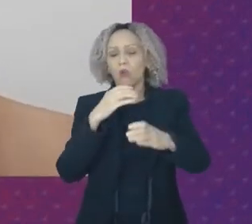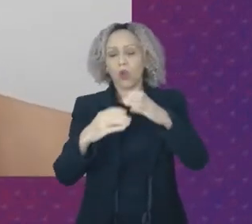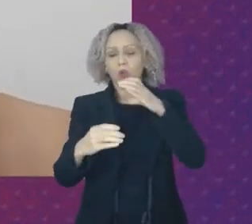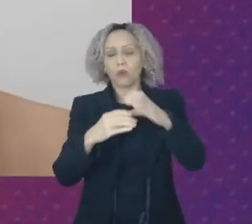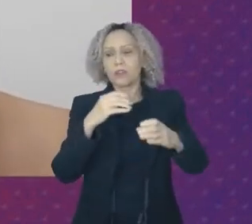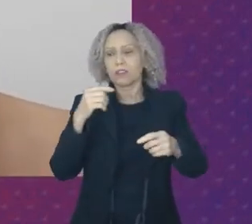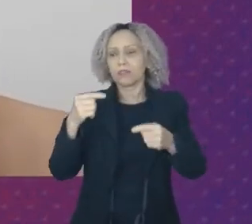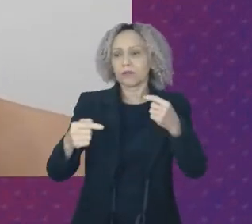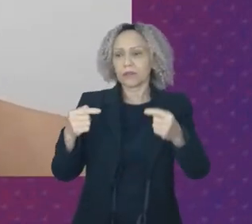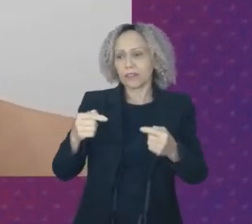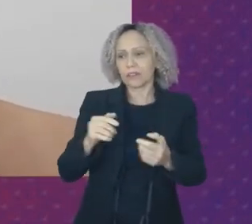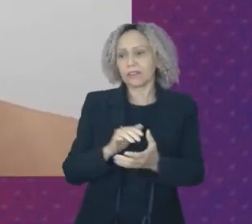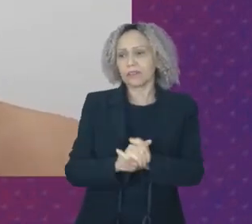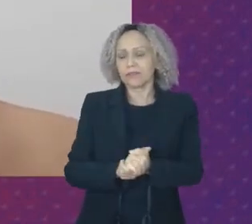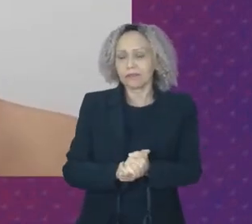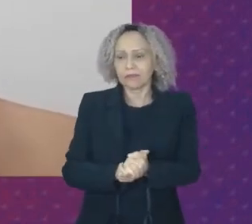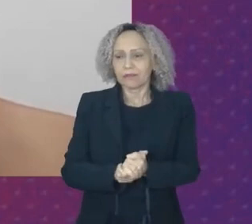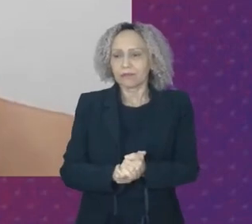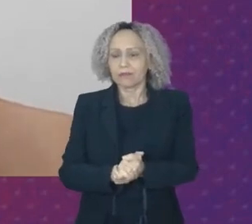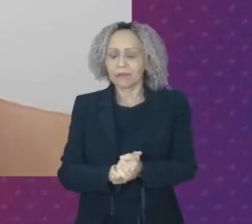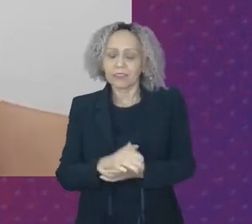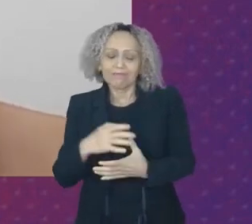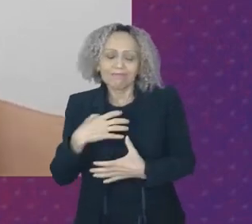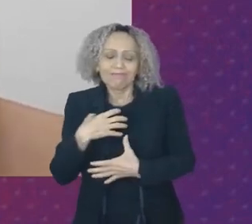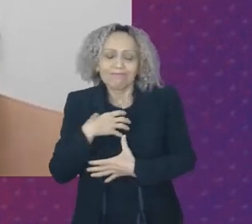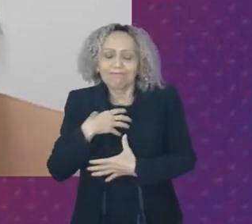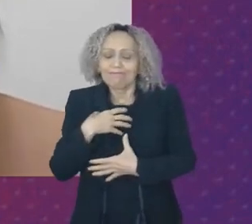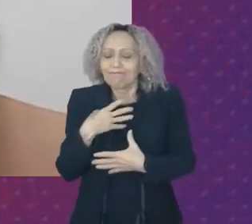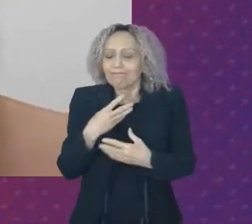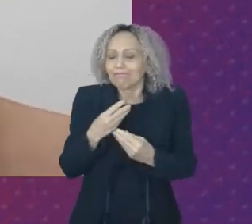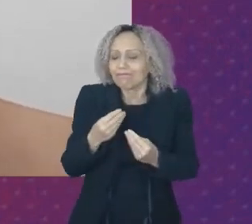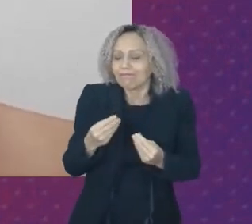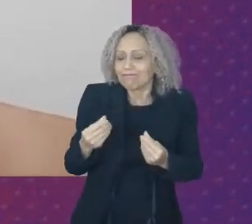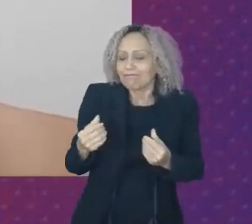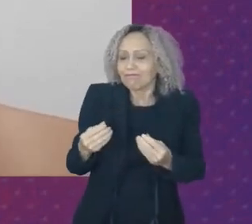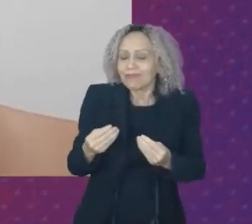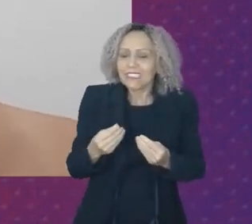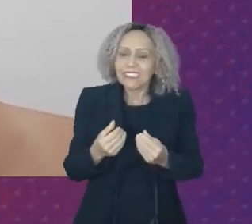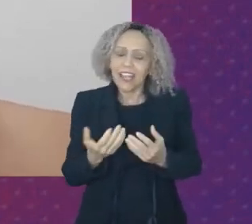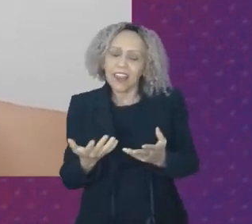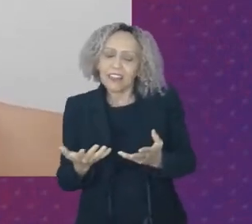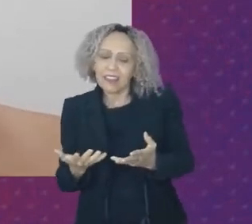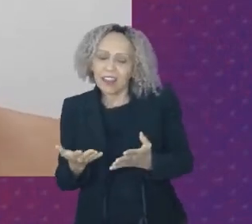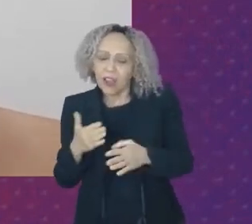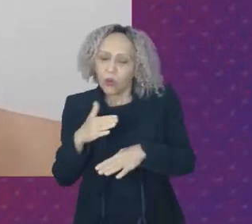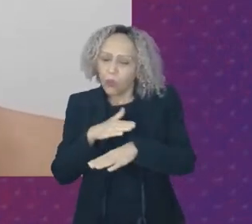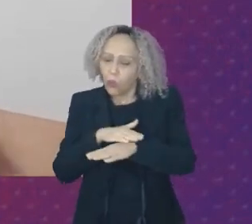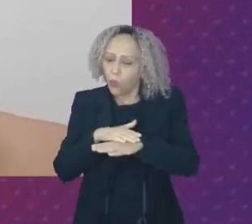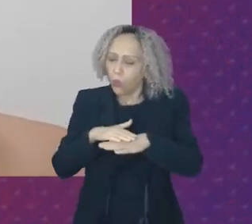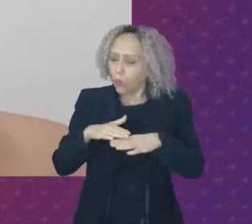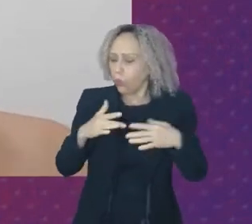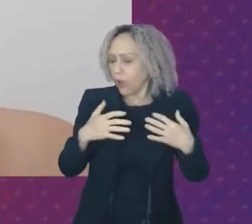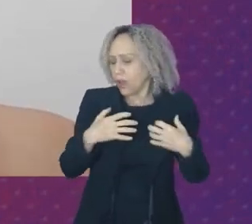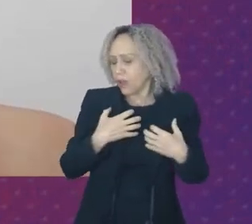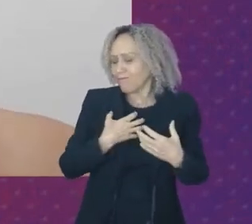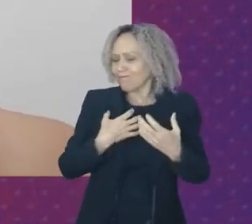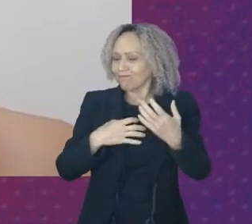essa identificação, essa sensibilização no eleitorado. Então, é muito bom,